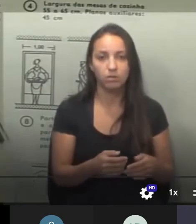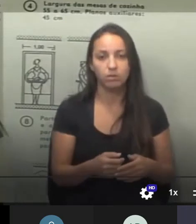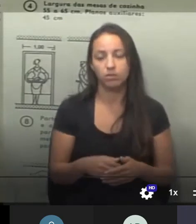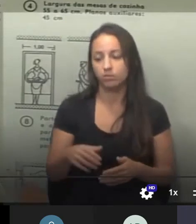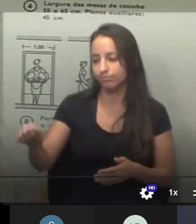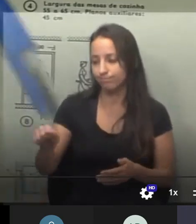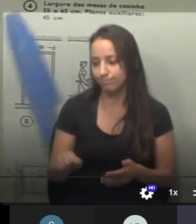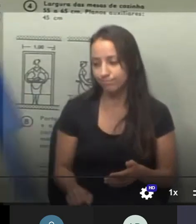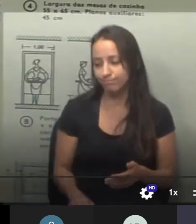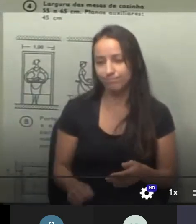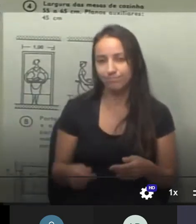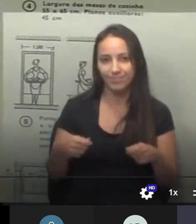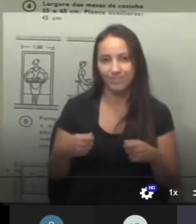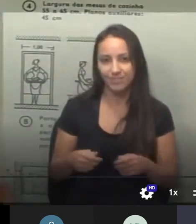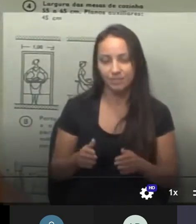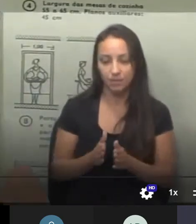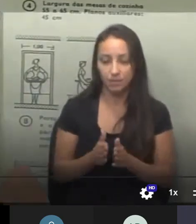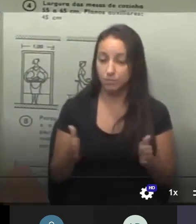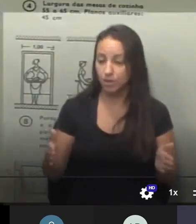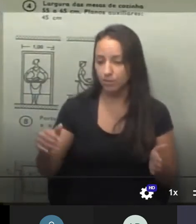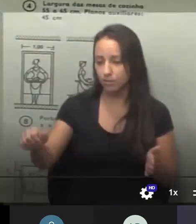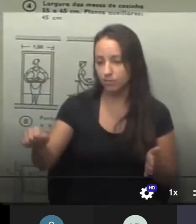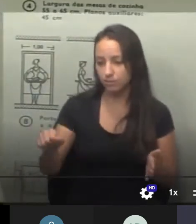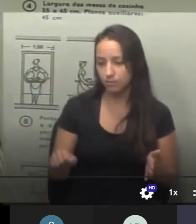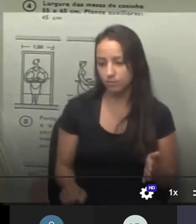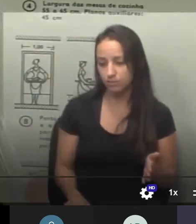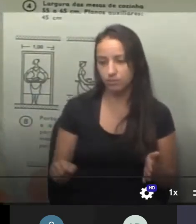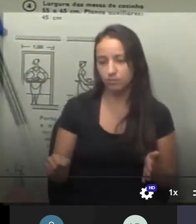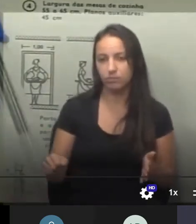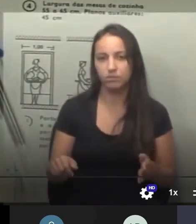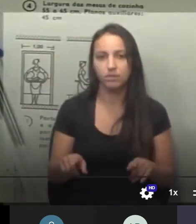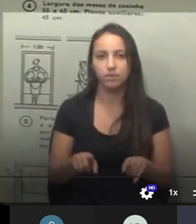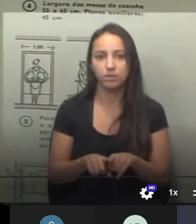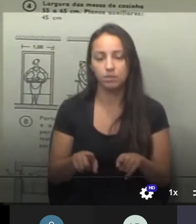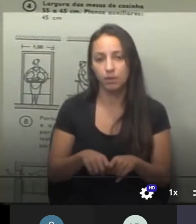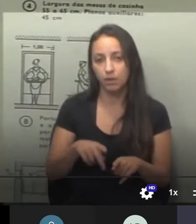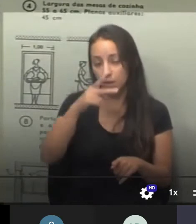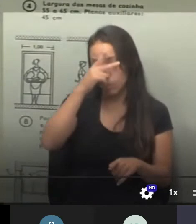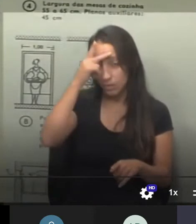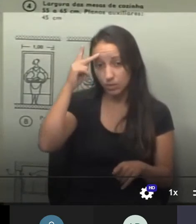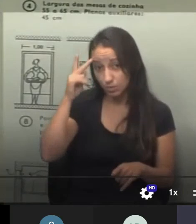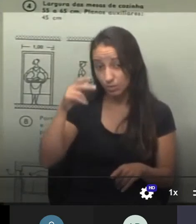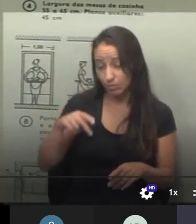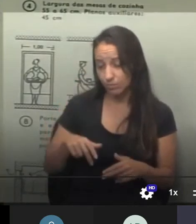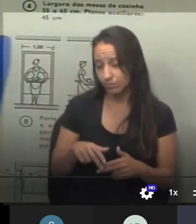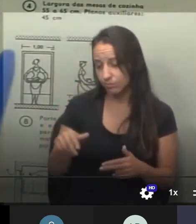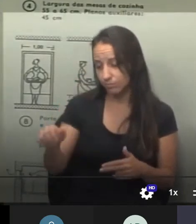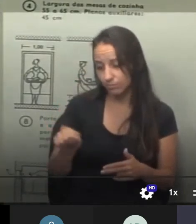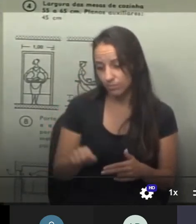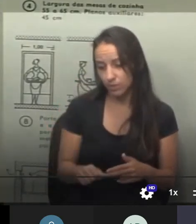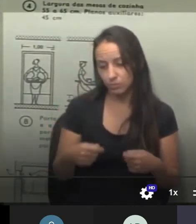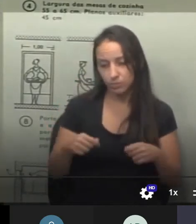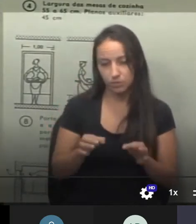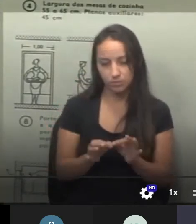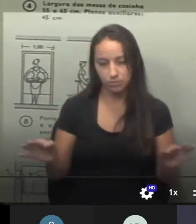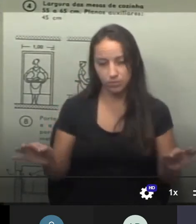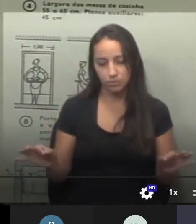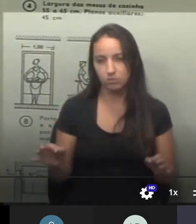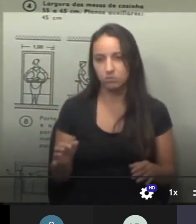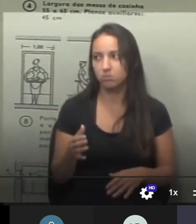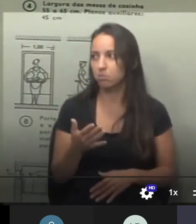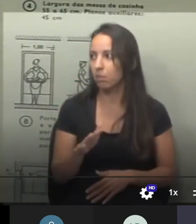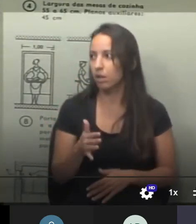o fogão, você tem que ter o espaço do fogão se abrindo e a pessoa ainda acessando tudo isso, não é? Então, é